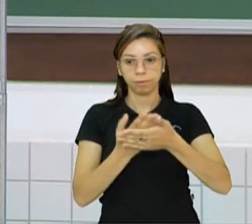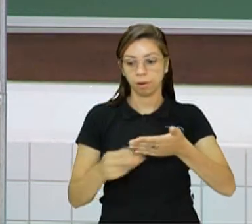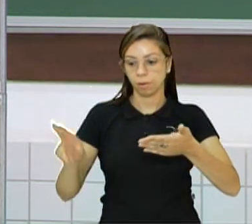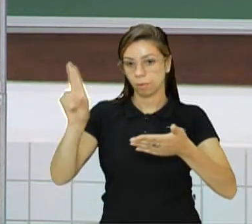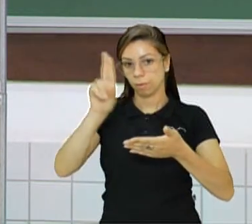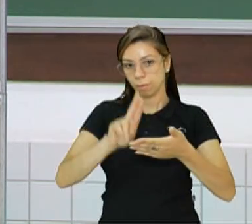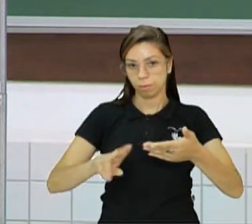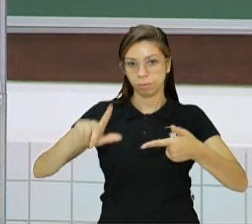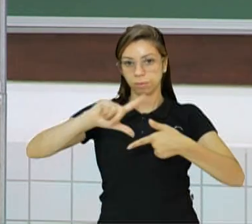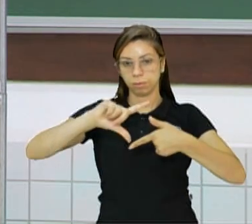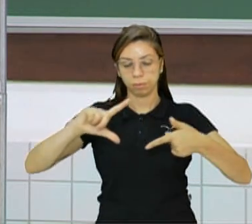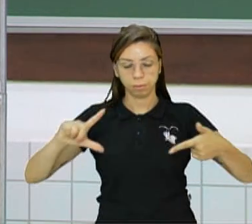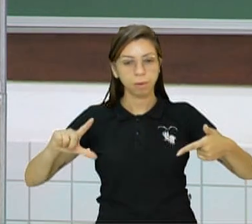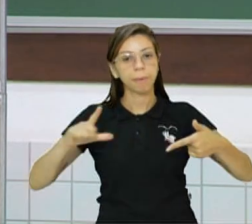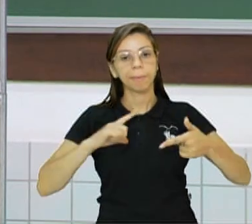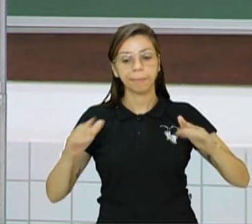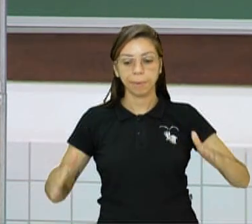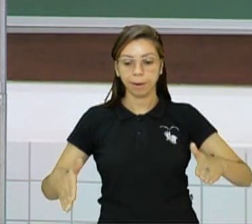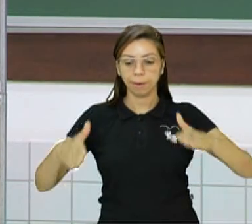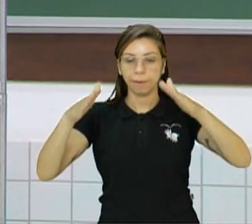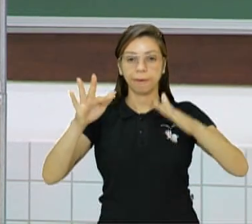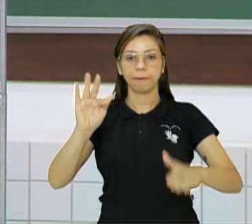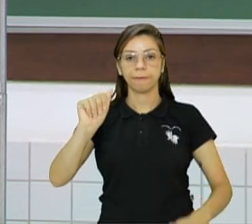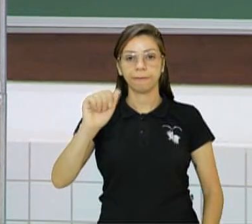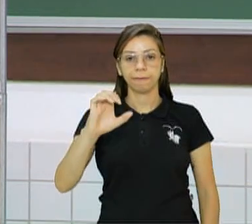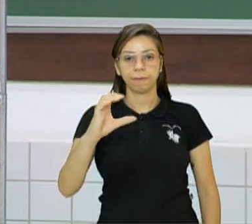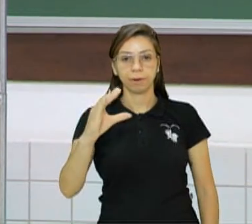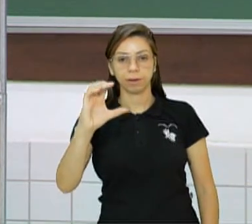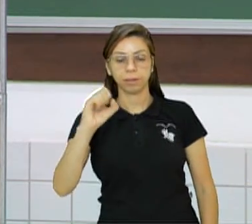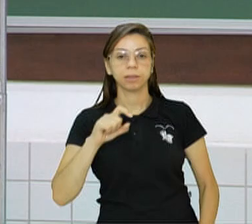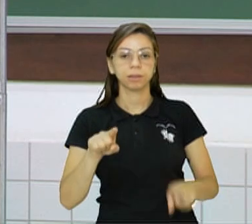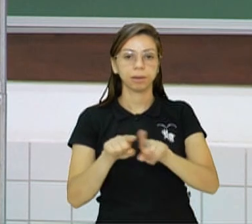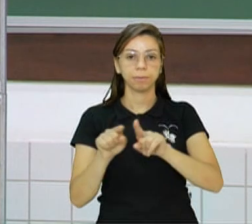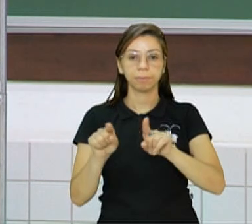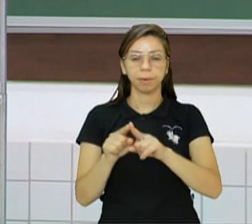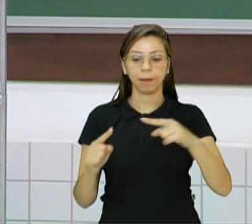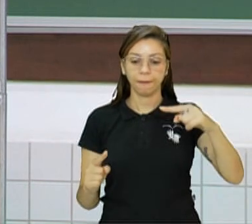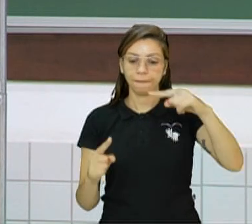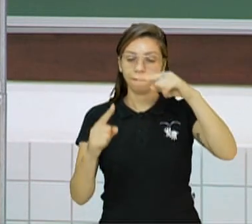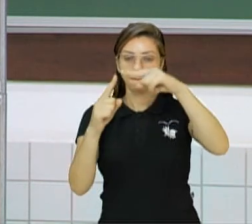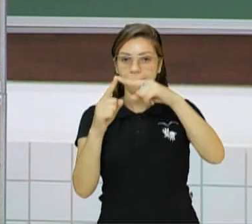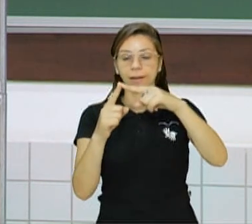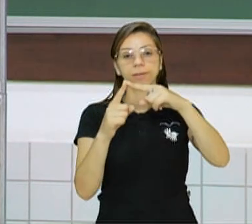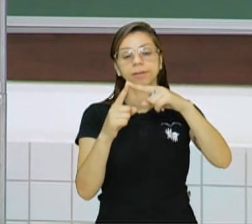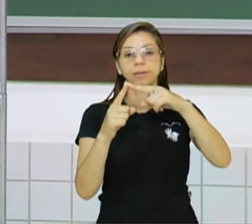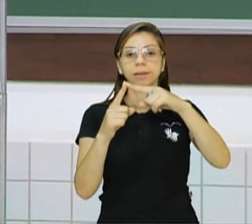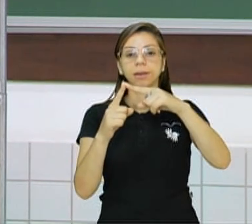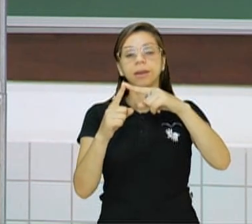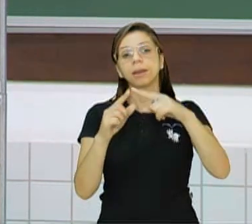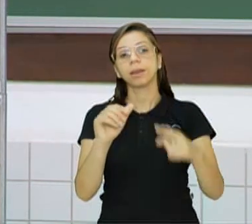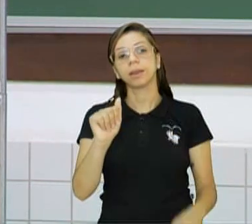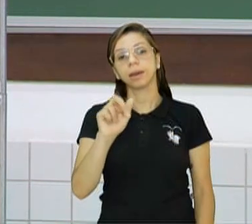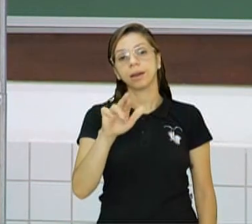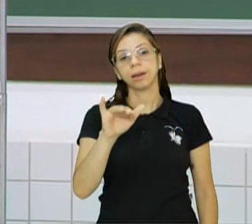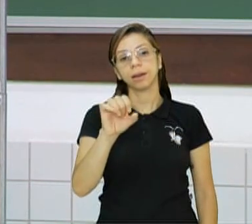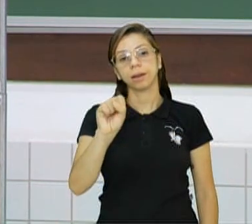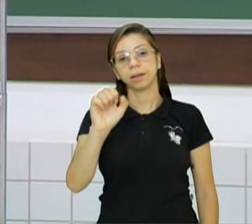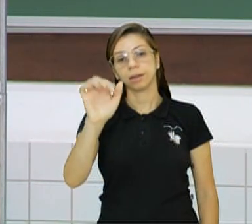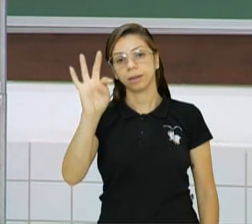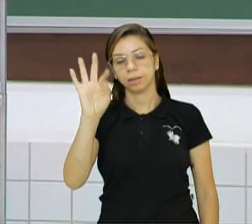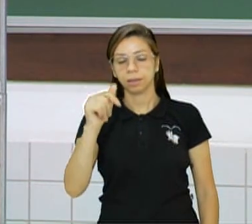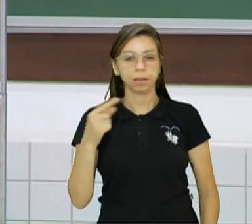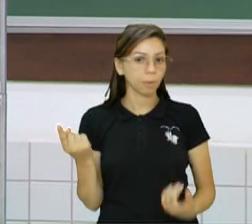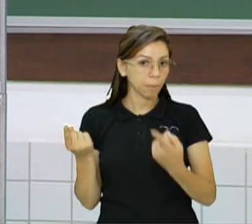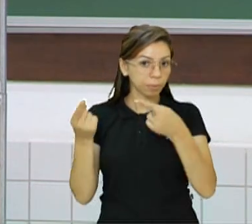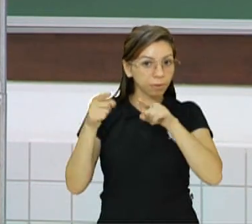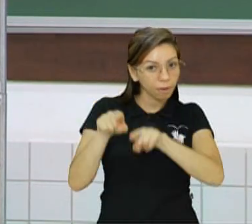sólidos para contar o número de faces, vértices e arestas. E terá um desafio bem legal para vocês quebrarem um pouco